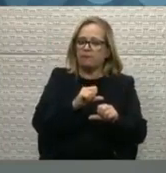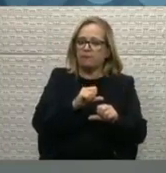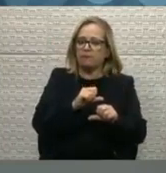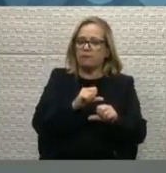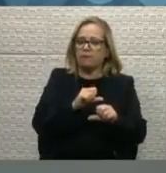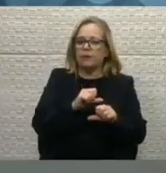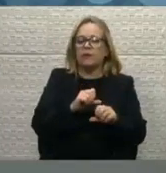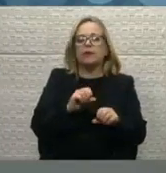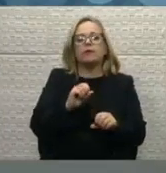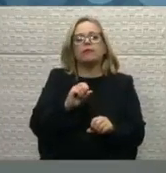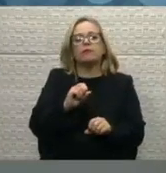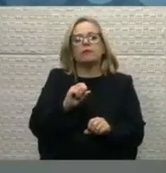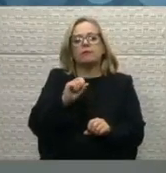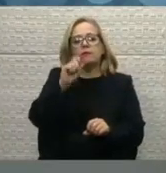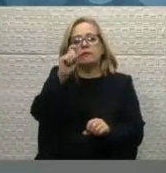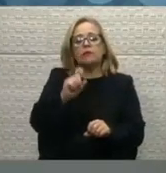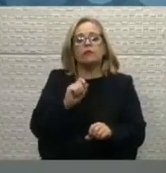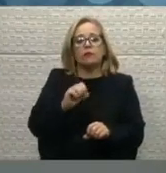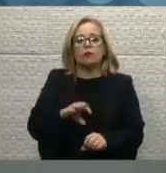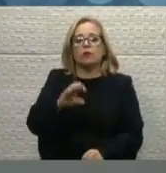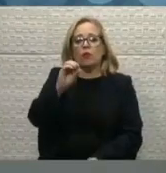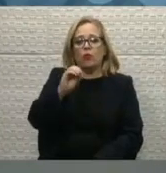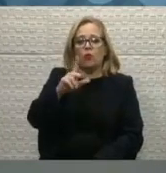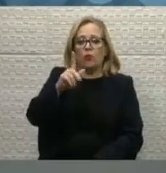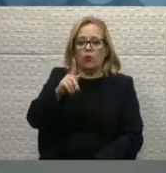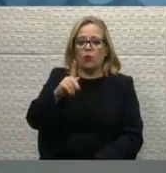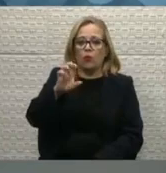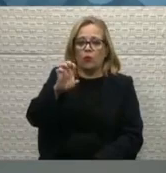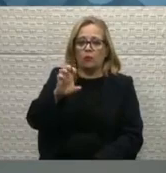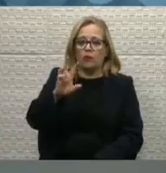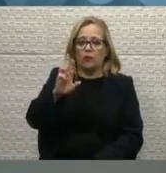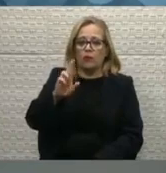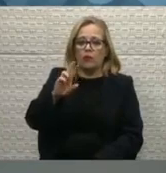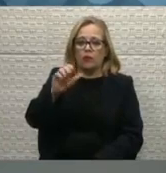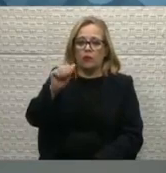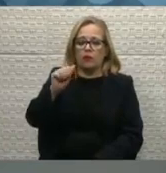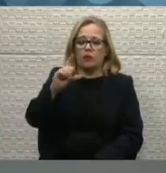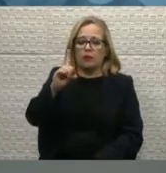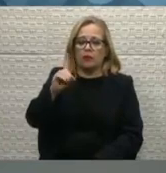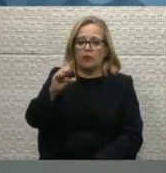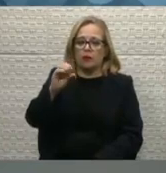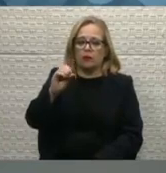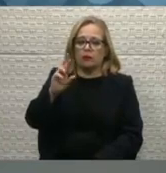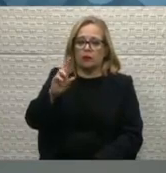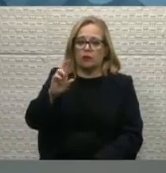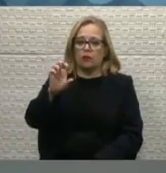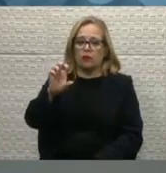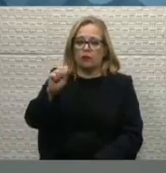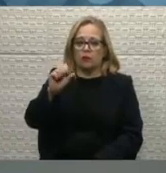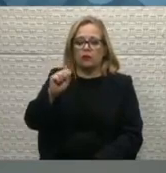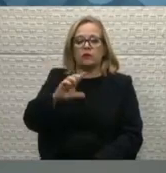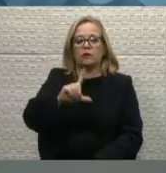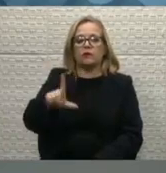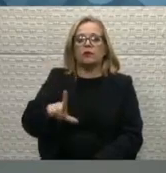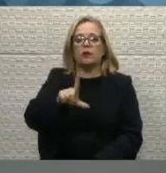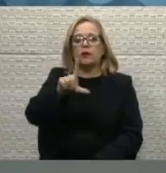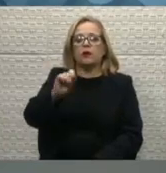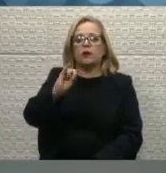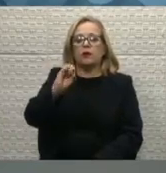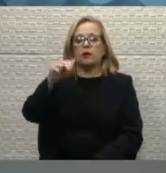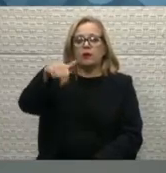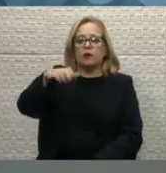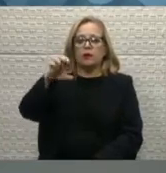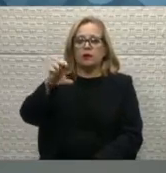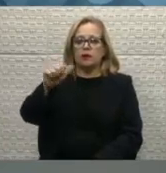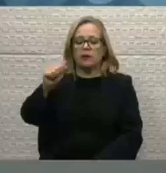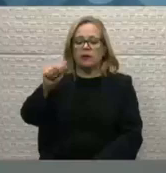operadores lineares. Lembrando, um operador é uma transformação linear em que o domínio e o contradomínio são descritos